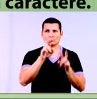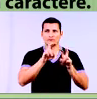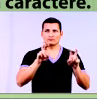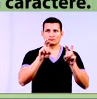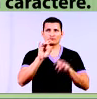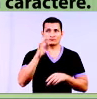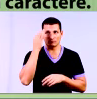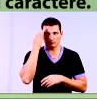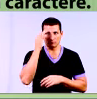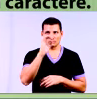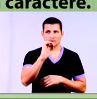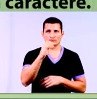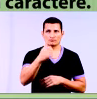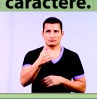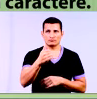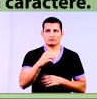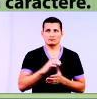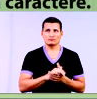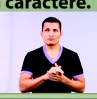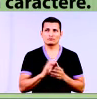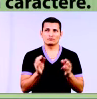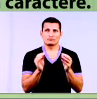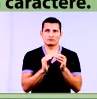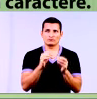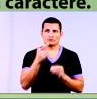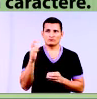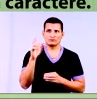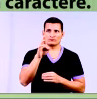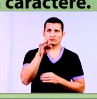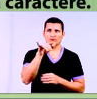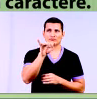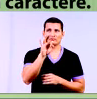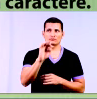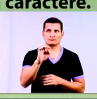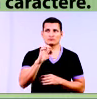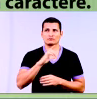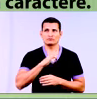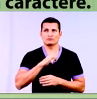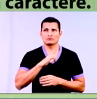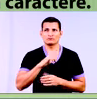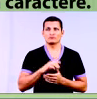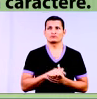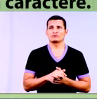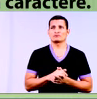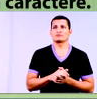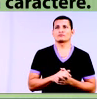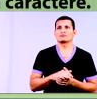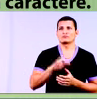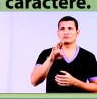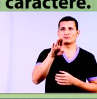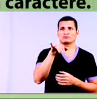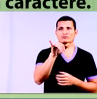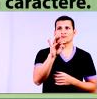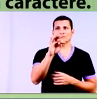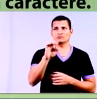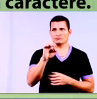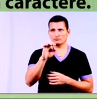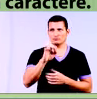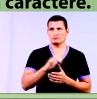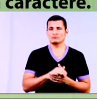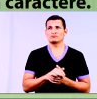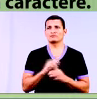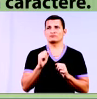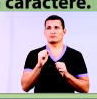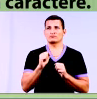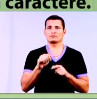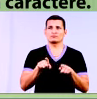e uns. Quando eu junto 8 bits juntos, eu tenho um negócio que eu chamo de byte, convencionou chamar de byte. Em vez de falar 8 bits, eu posso